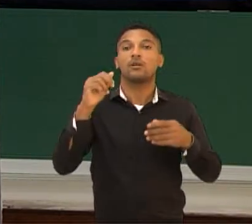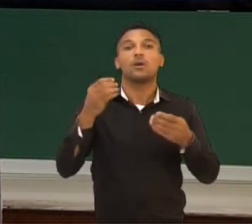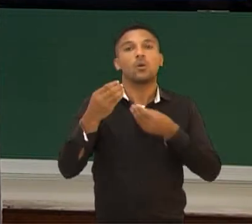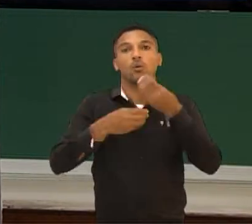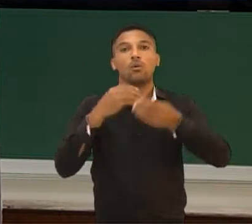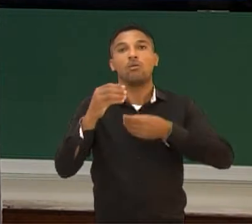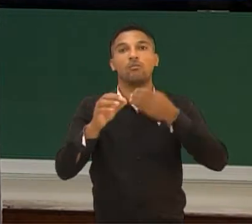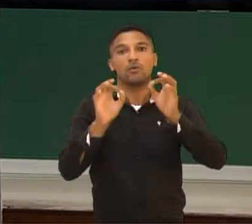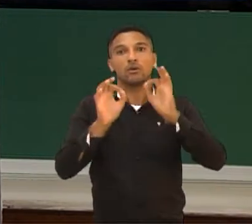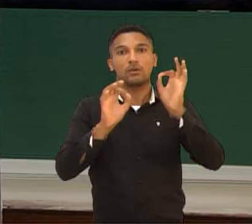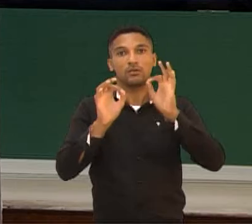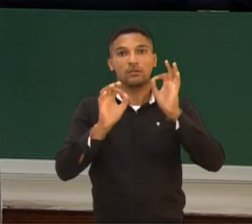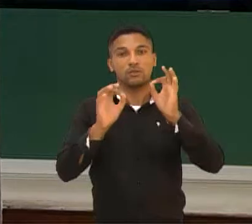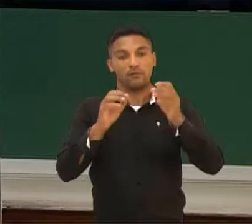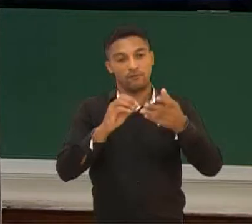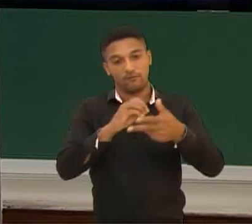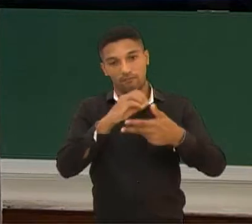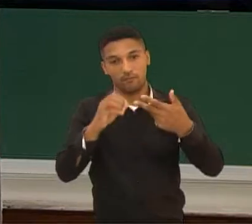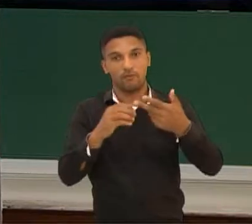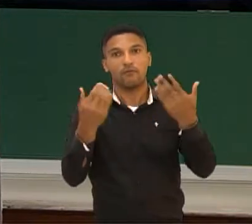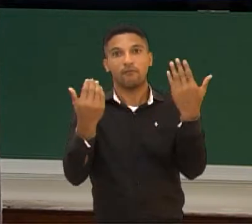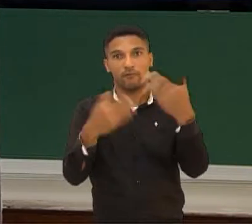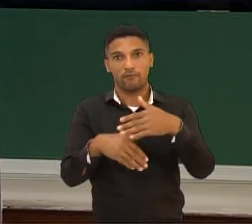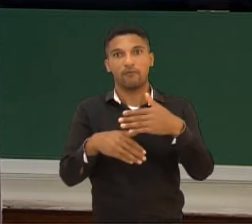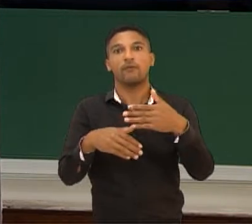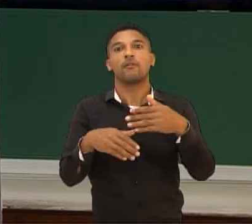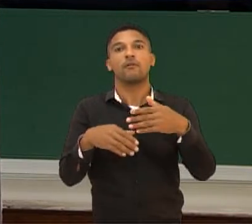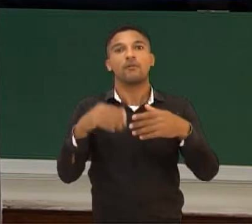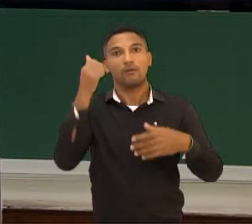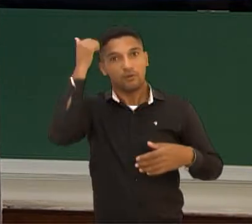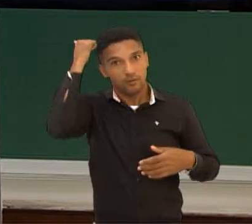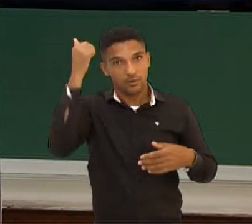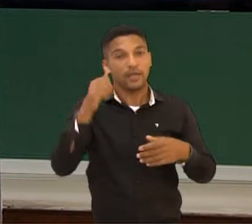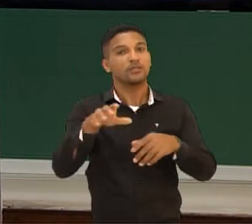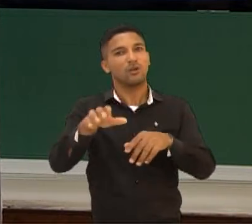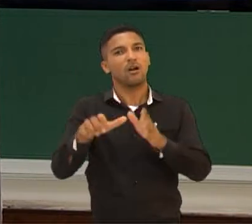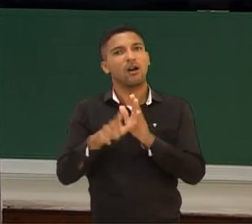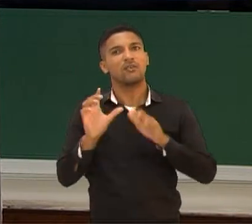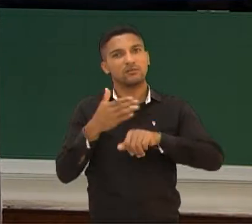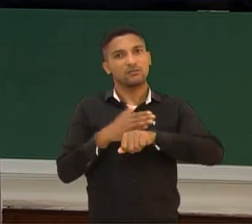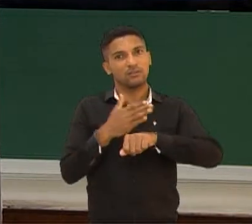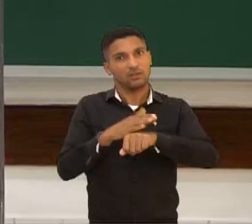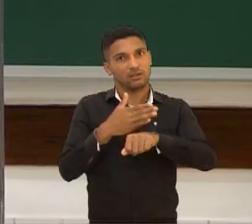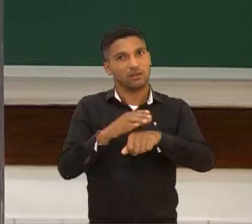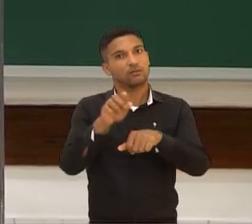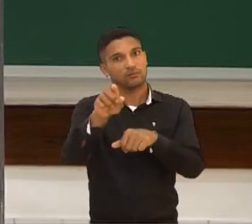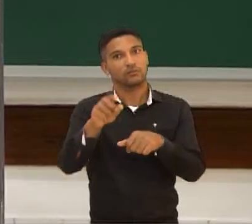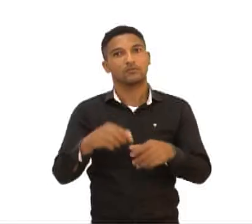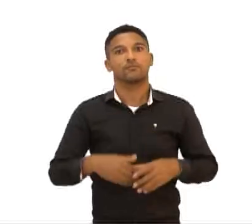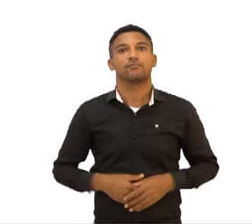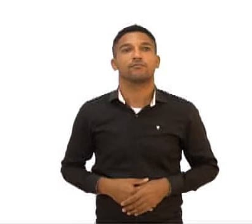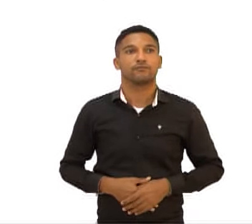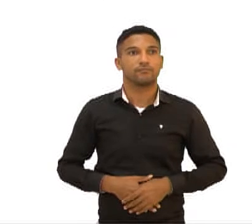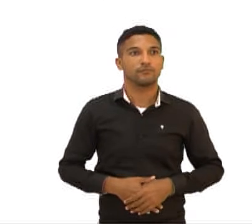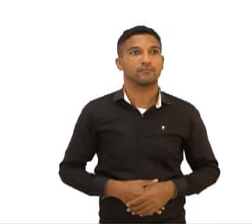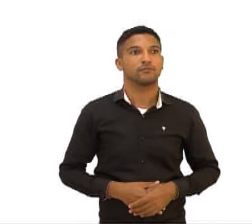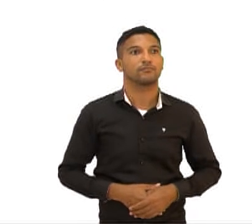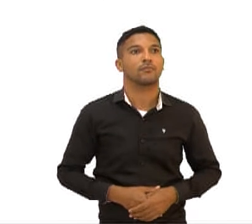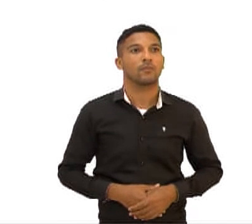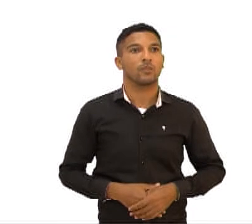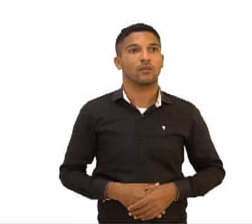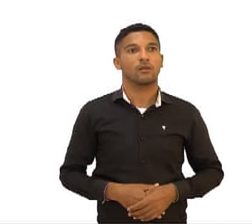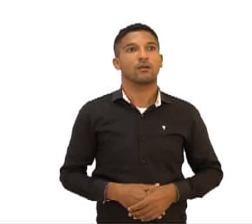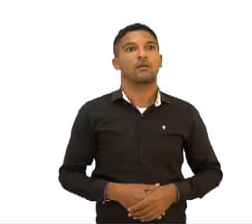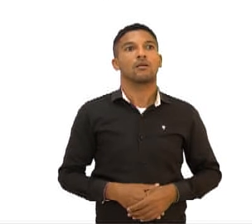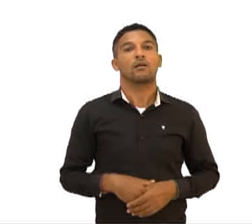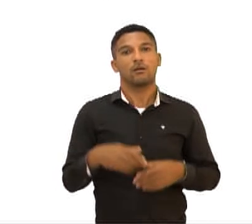um vestibular, o Enem. Então, na verdade, isso é um treinamento para vocês. Vamos lá? Bom, a gente